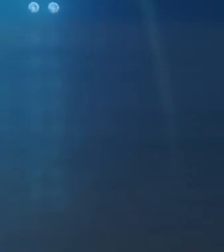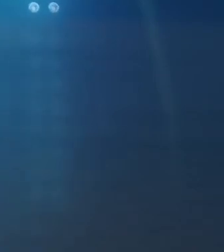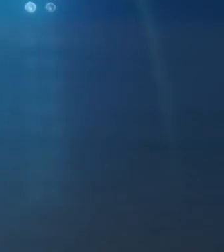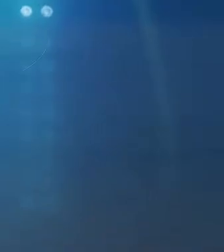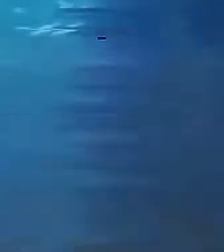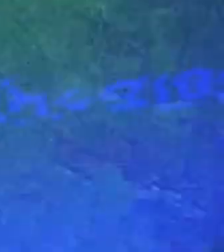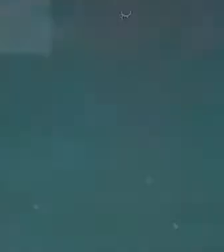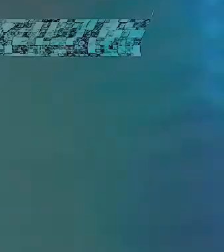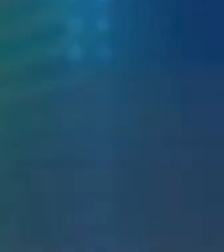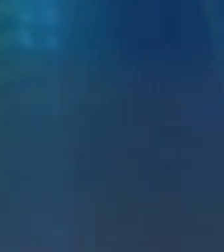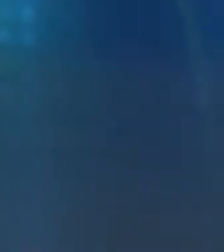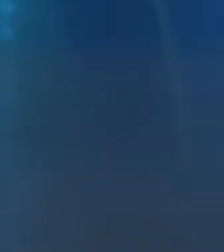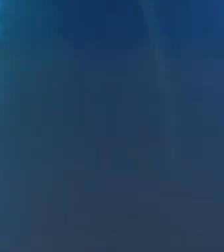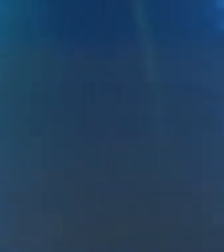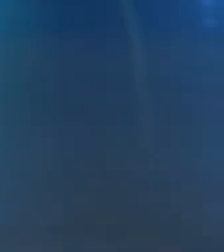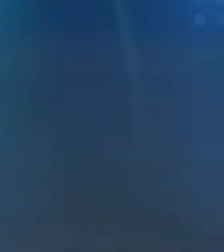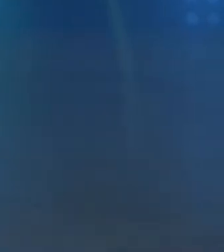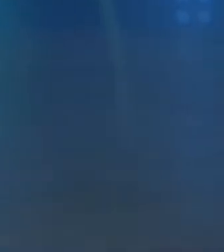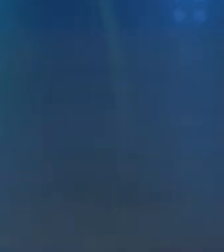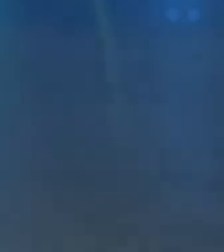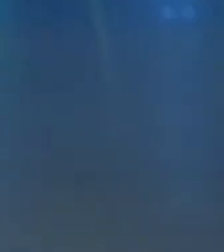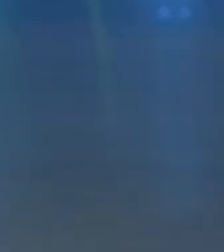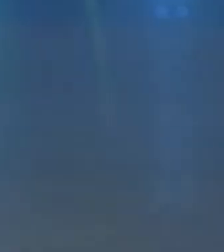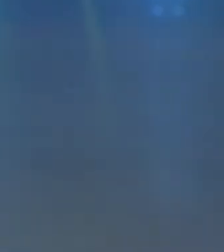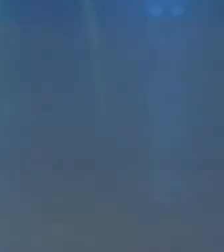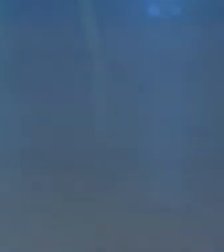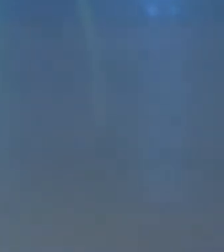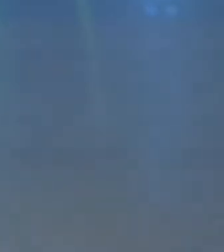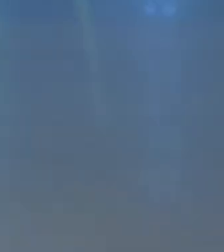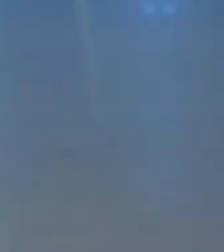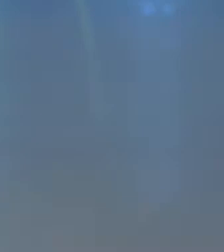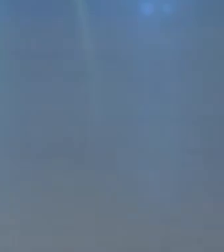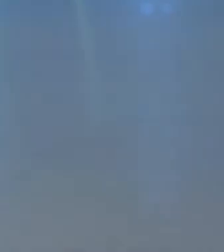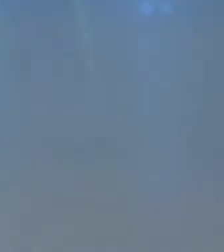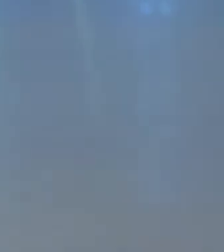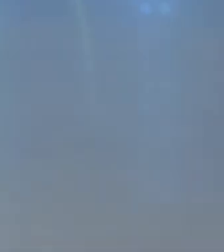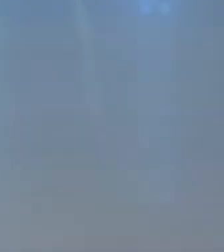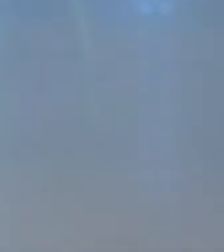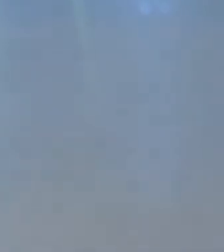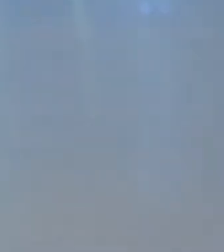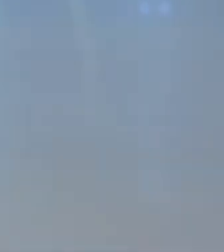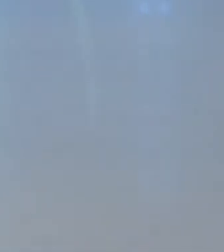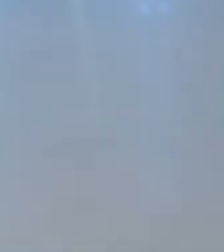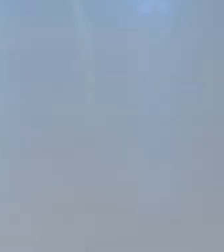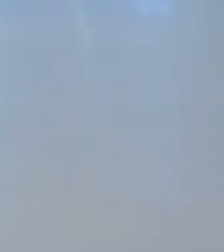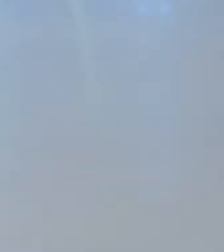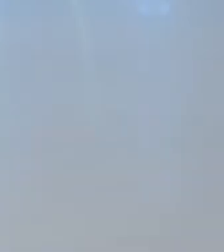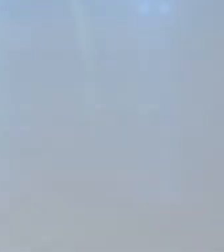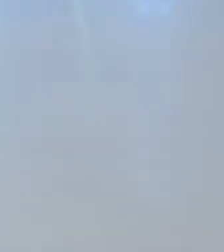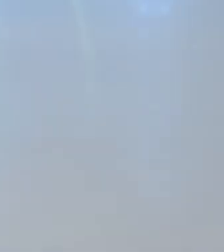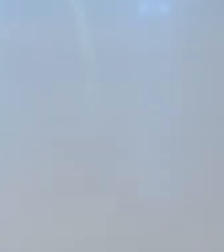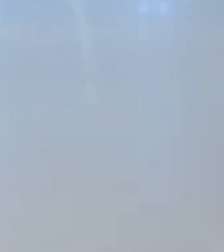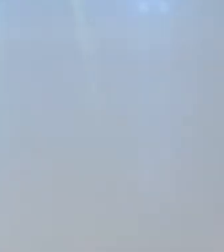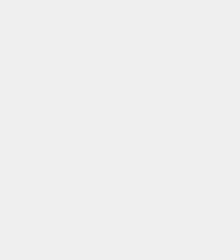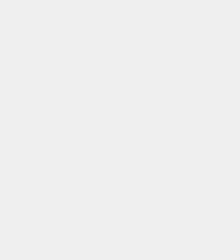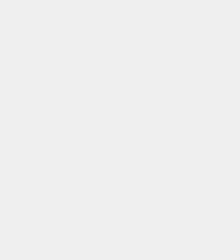www.al.se.leg.br/tv-alese. TV Alese, canal 5.2. Cidadania e informação.